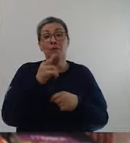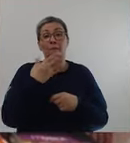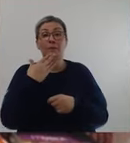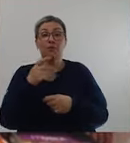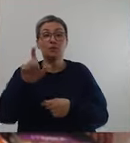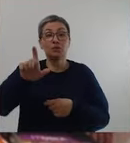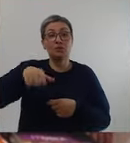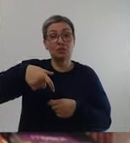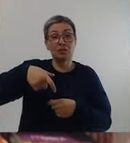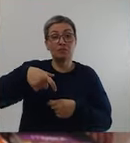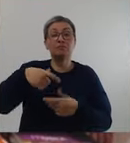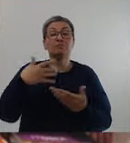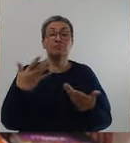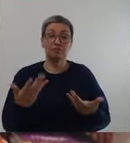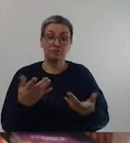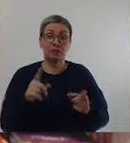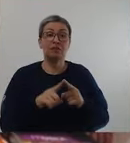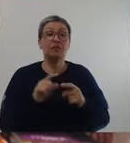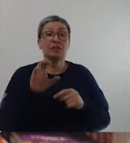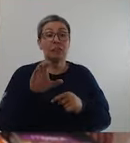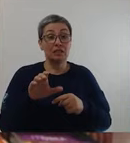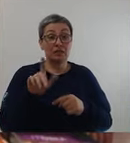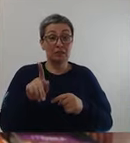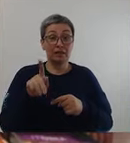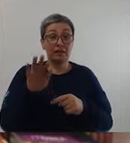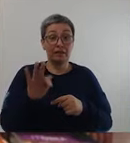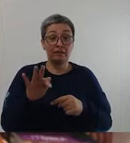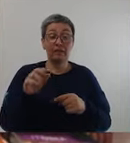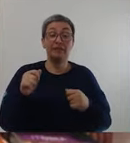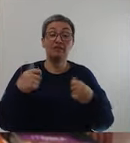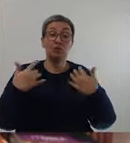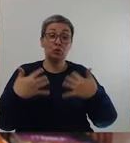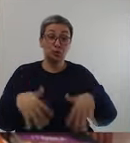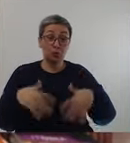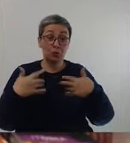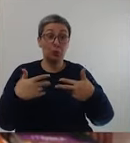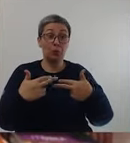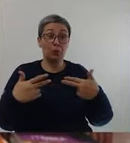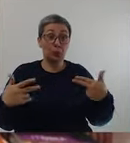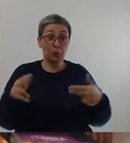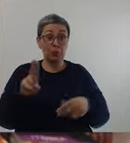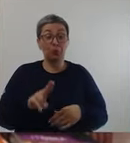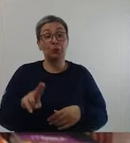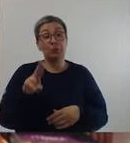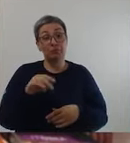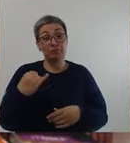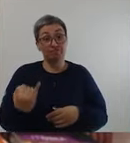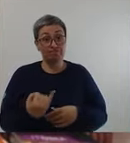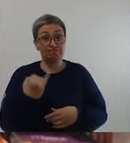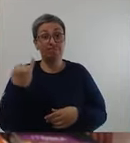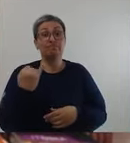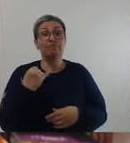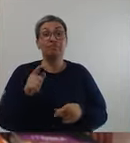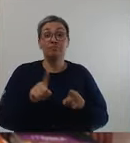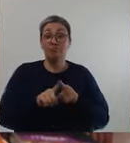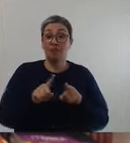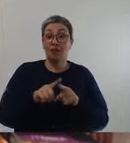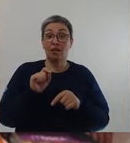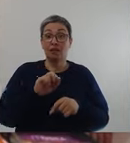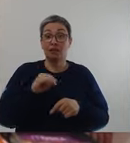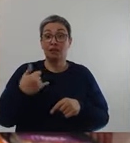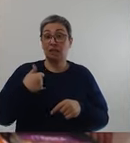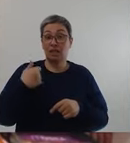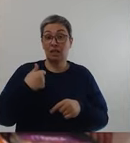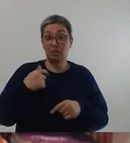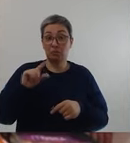quando você for pedir um cartão de crédito, ou seja, CPF para muita coisa, né? Como esse documento é importante. E olha,